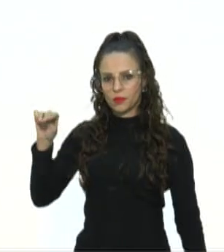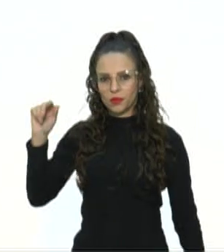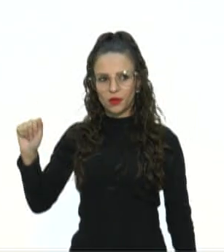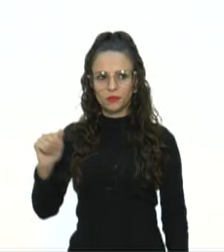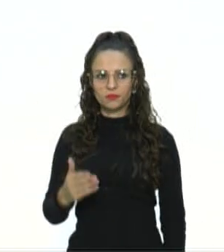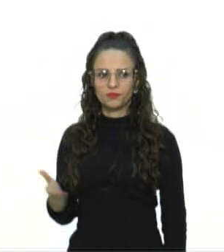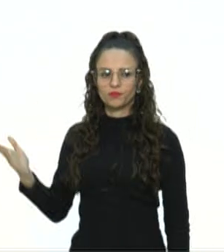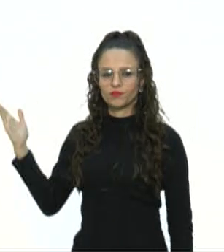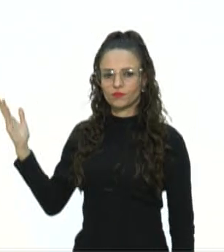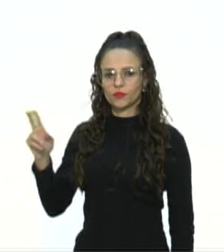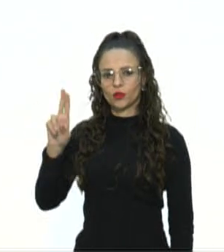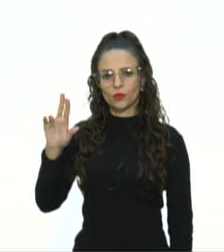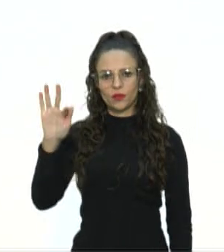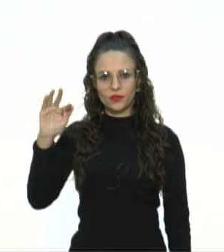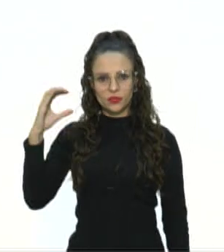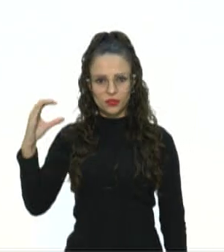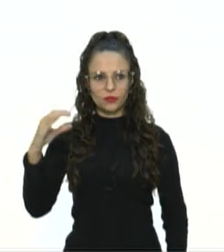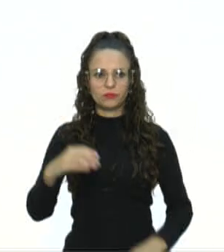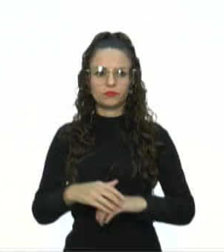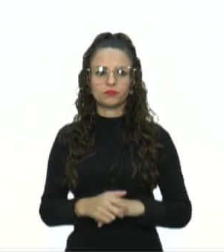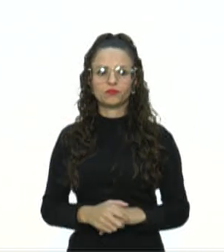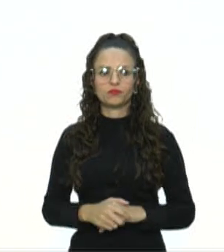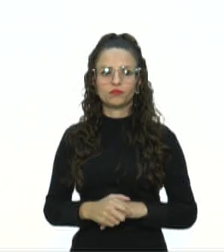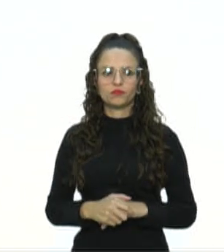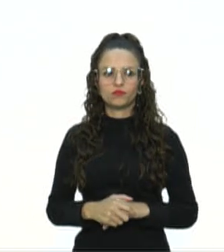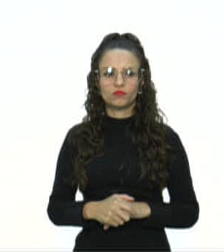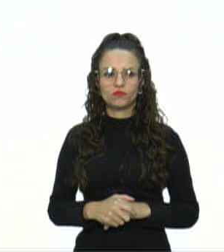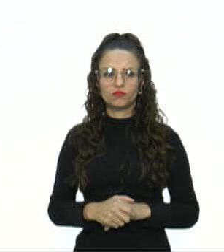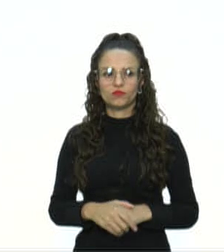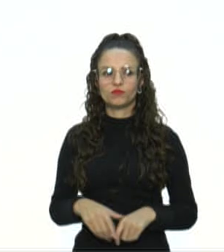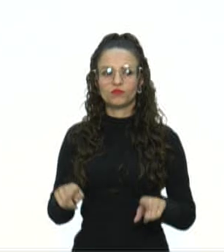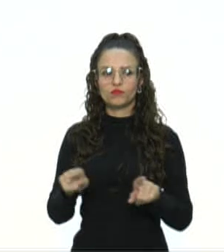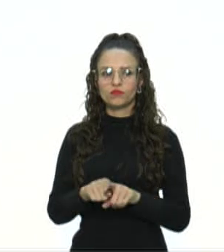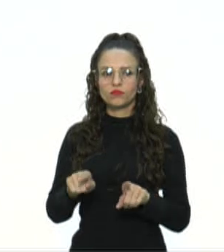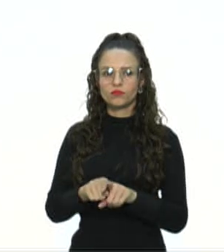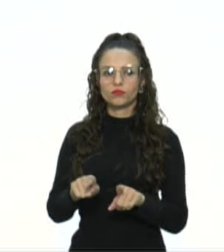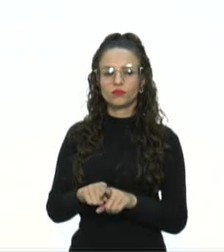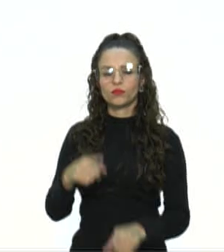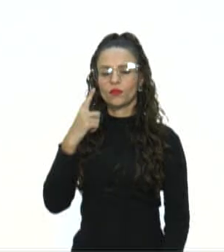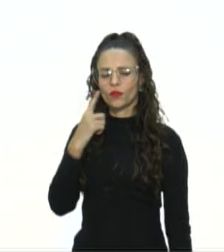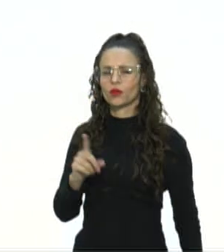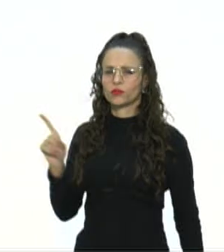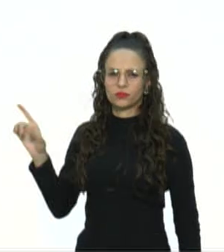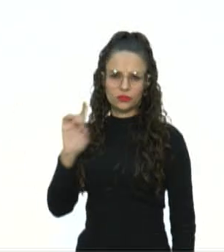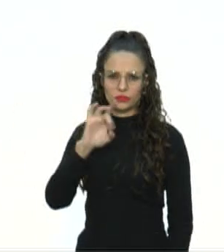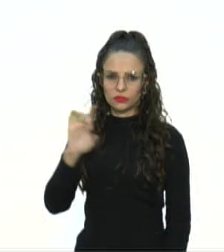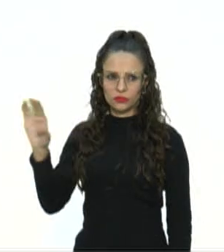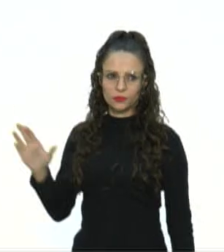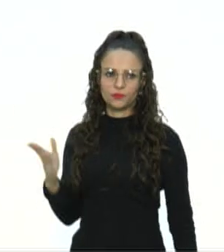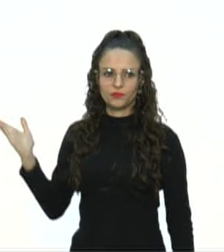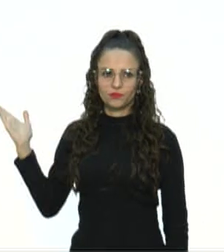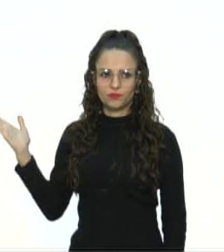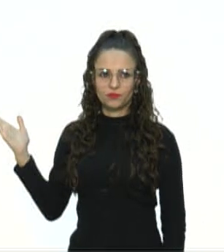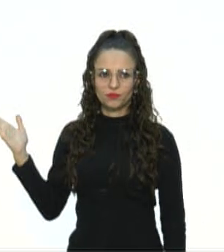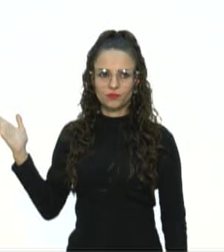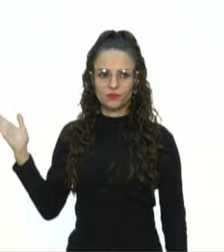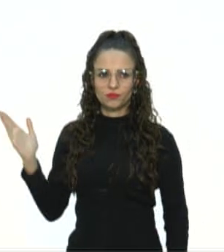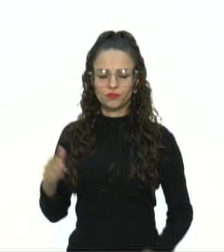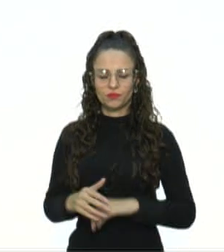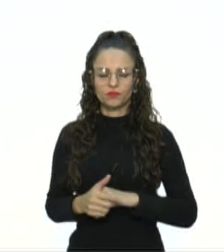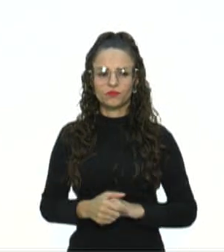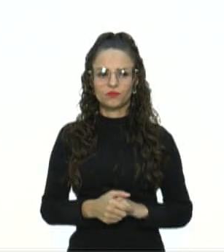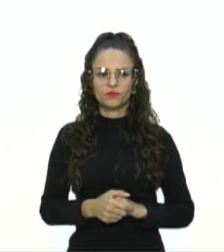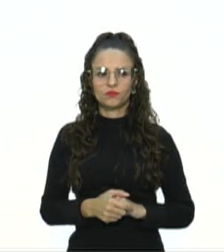nós temos o UFC, que eu já falei para vocês, né? Temos o Bellator Fight on Champions, temos o World Series